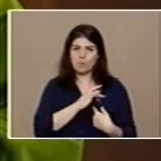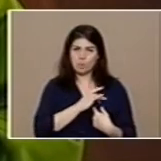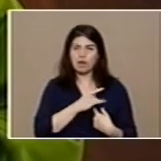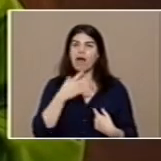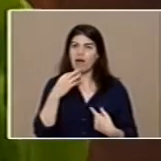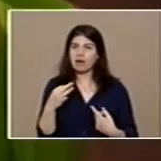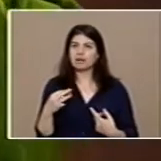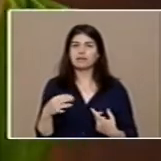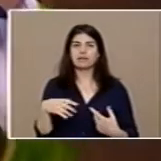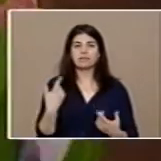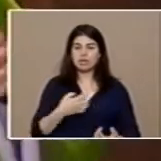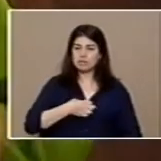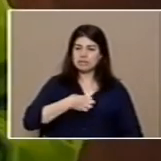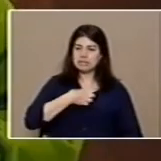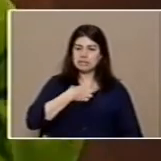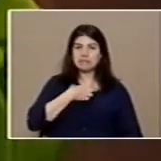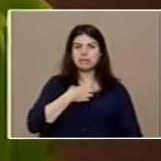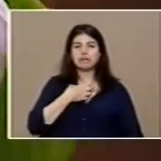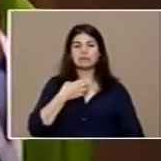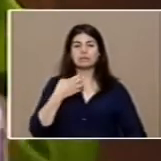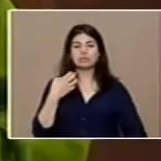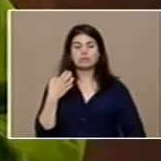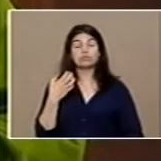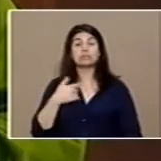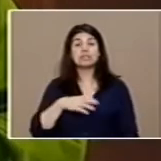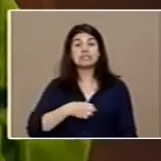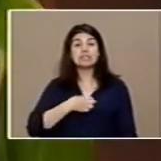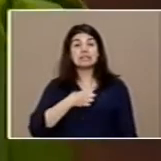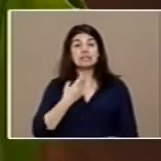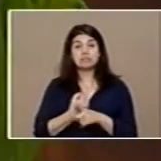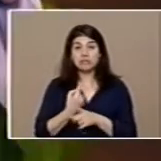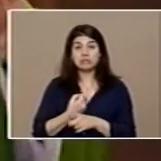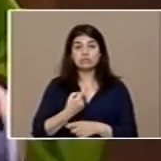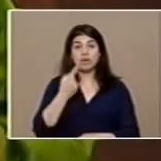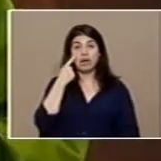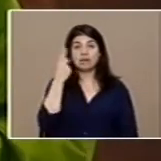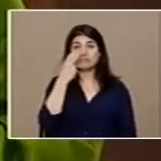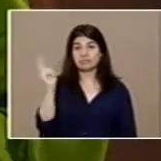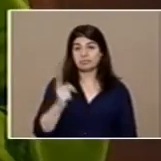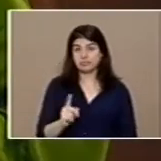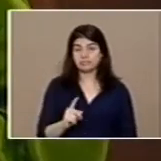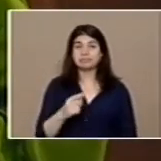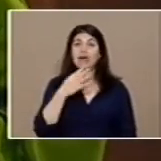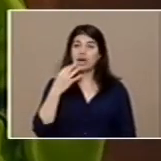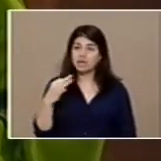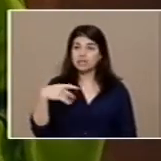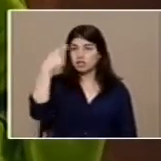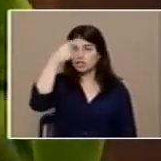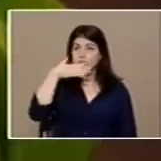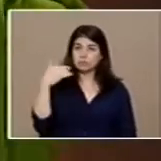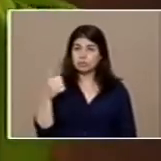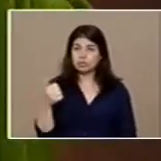acredita-se nos sentimentos e os sentimentos não duram para sempre acreditamos nas telenovelas das belas